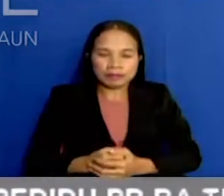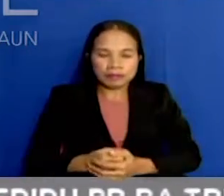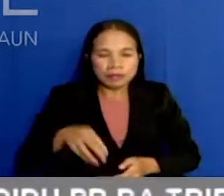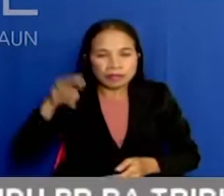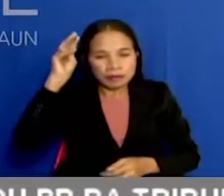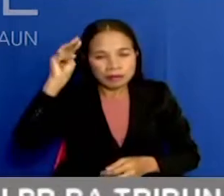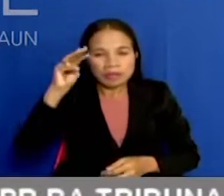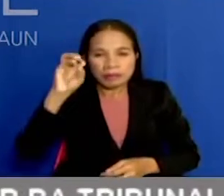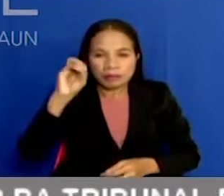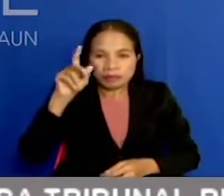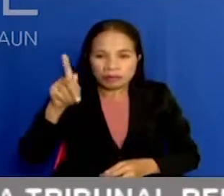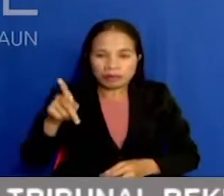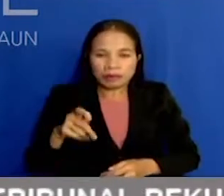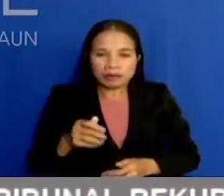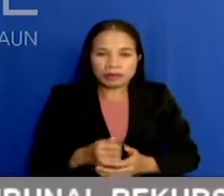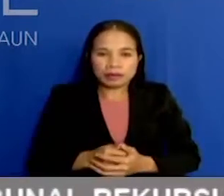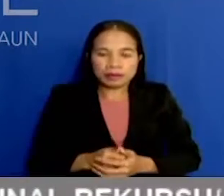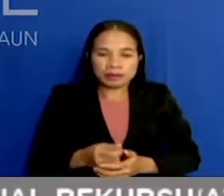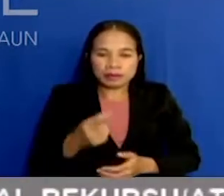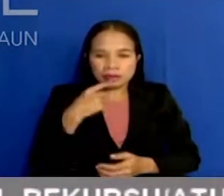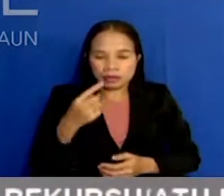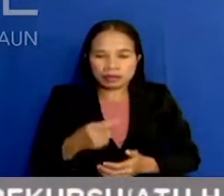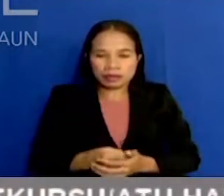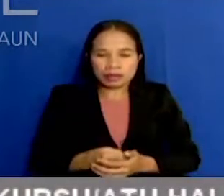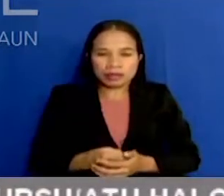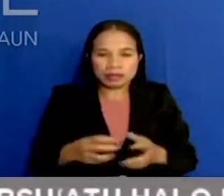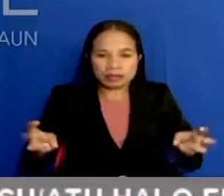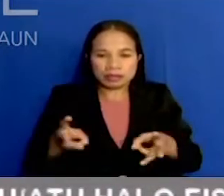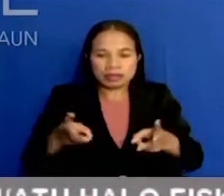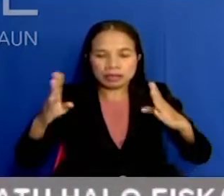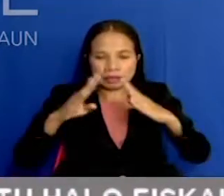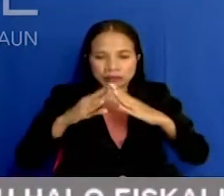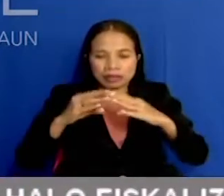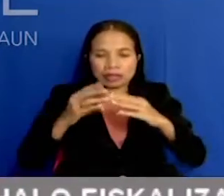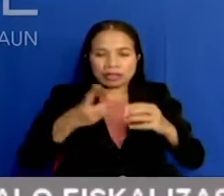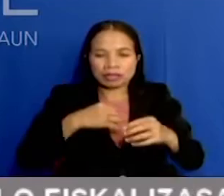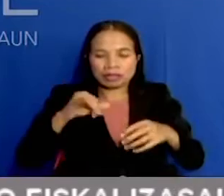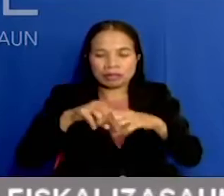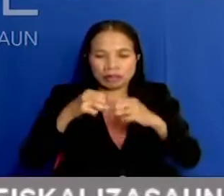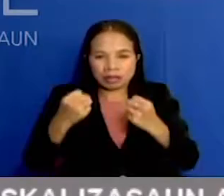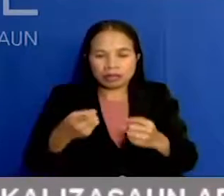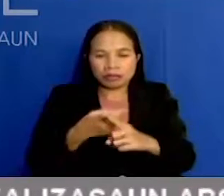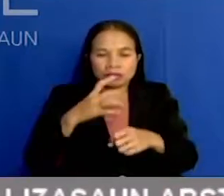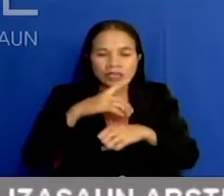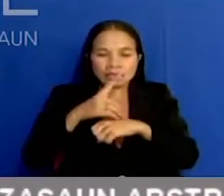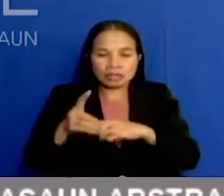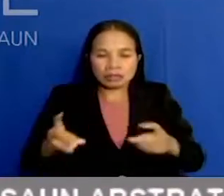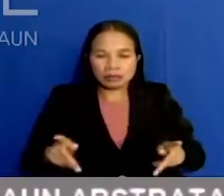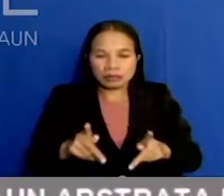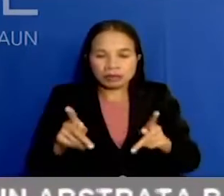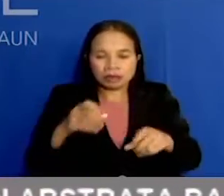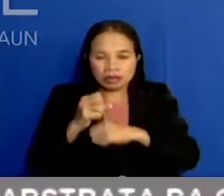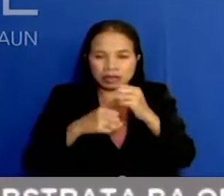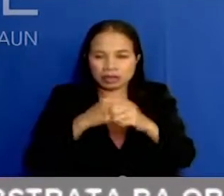Ministro Obras Públicas Abel Pires informa condição estrada e a capital dele de Beat causa russi calamidade pública e a